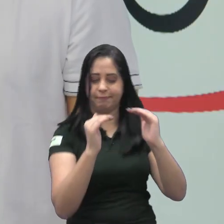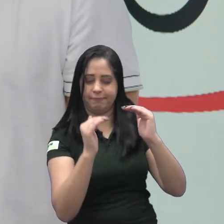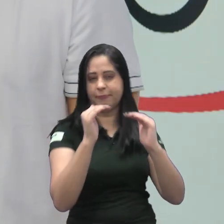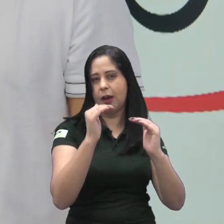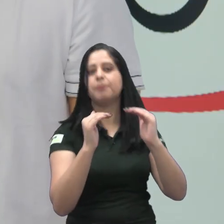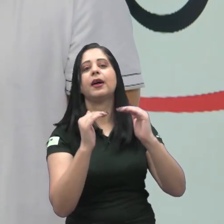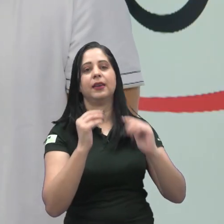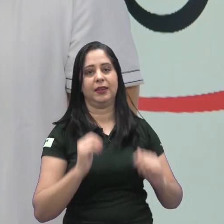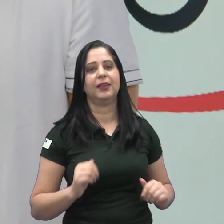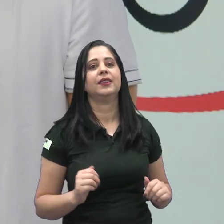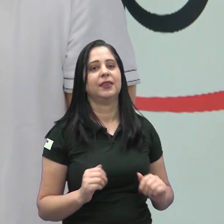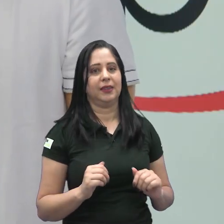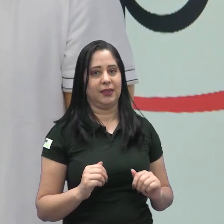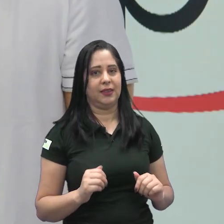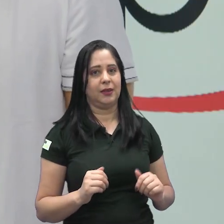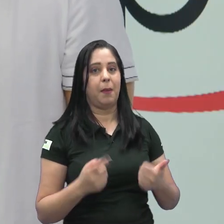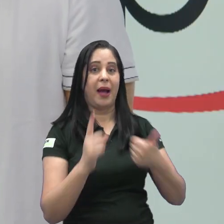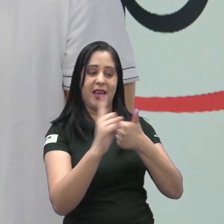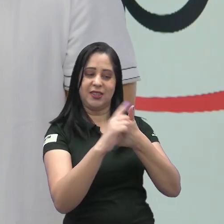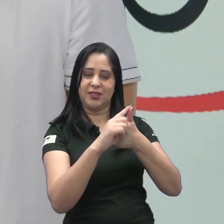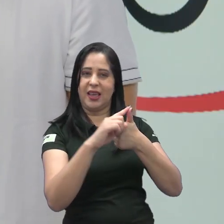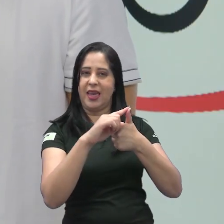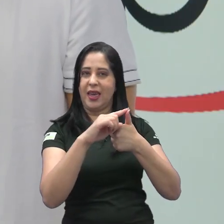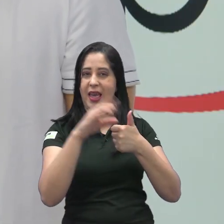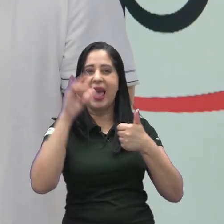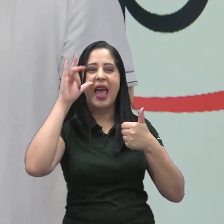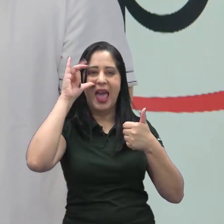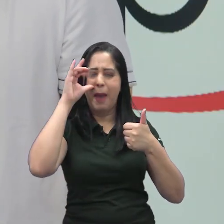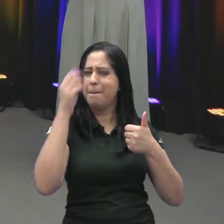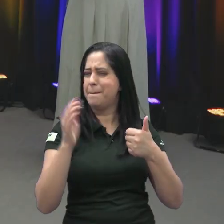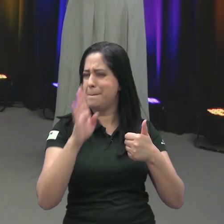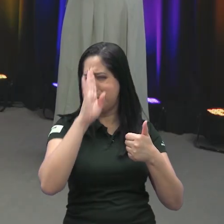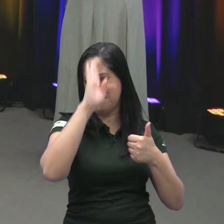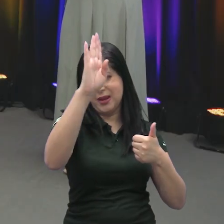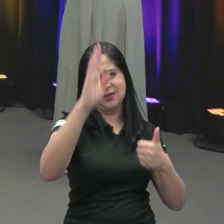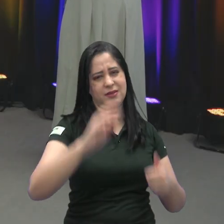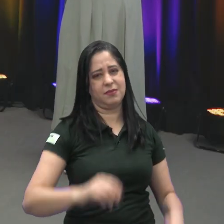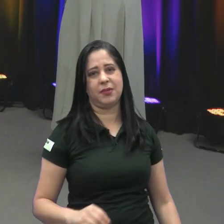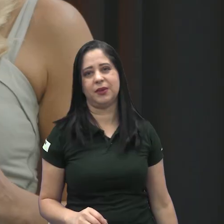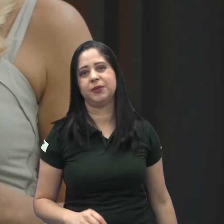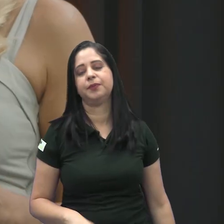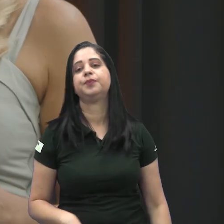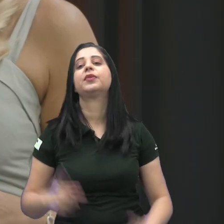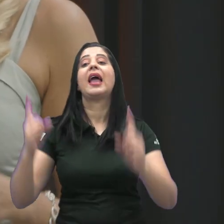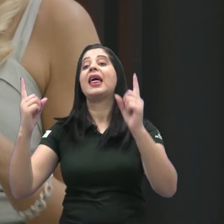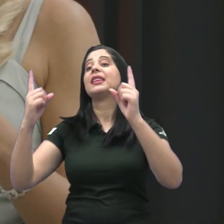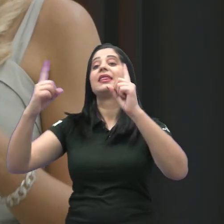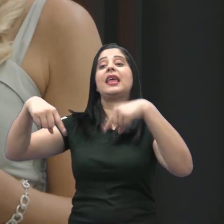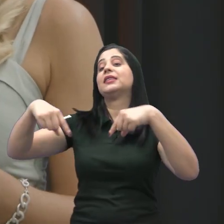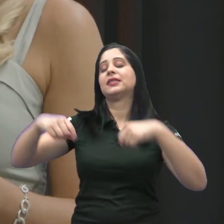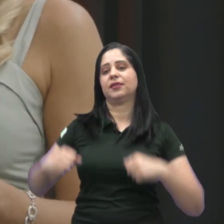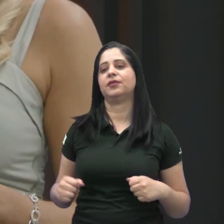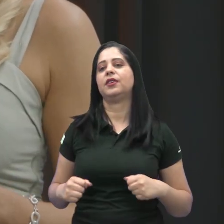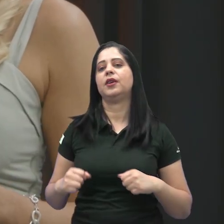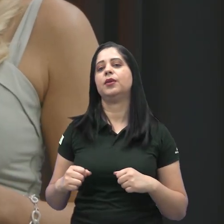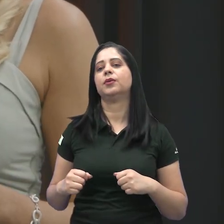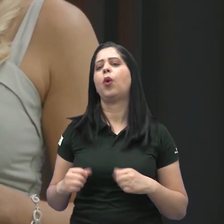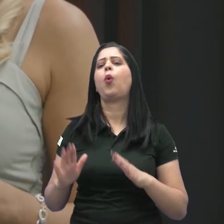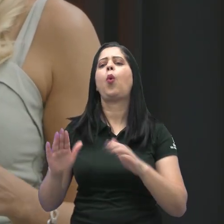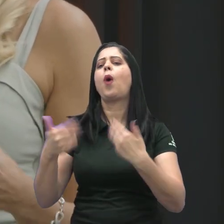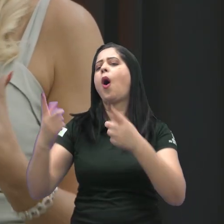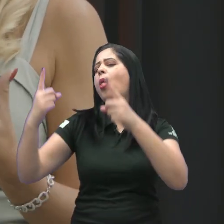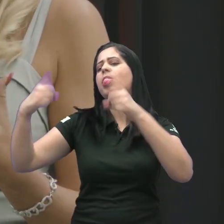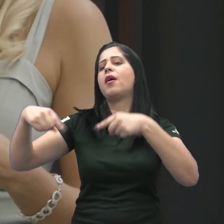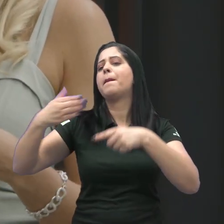performando muito bem, mas ó, o Instagram é a casa número 1 de todo mundo. Luiz, vamos falar de desafio. Qual foi o seu maior desafio? Porque